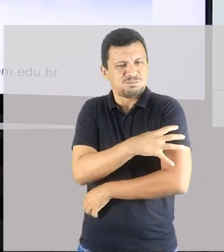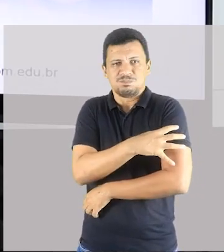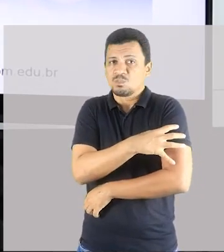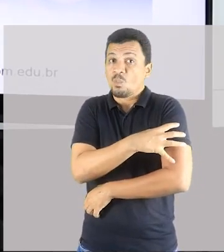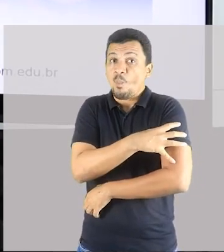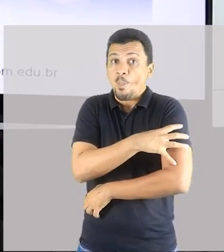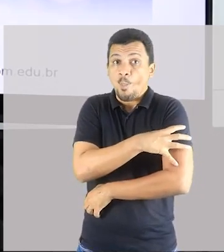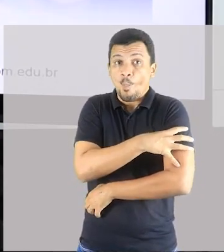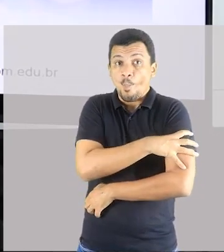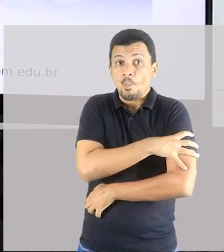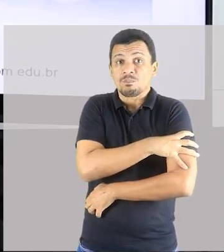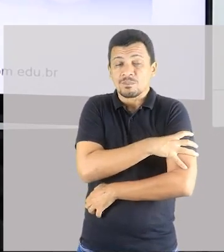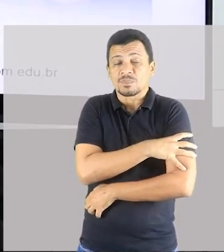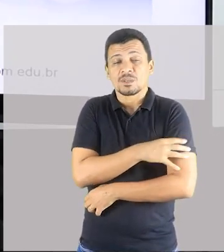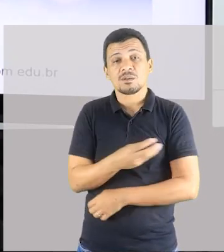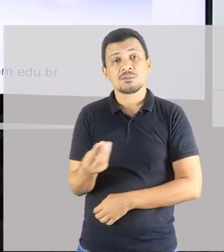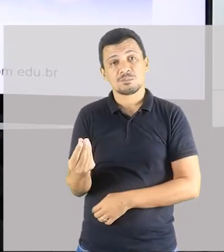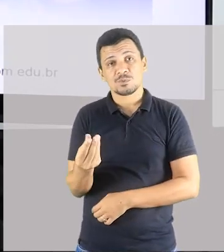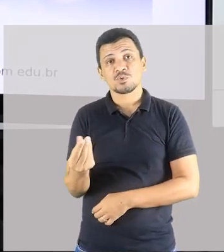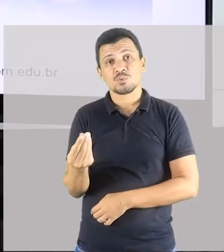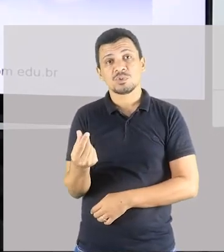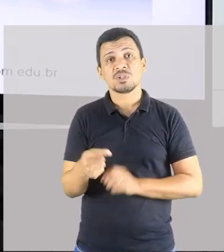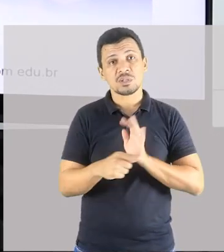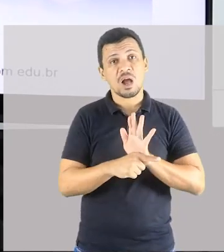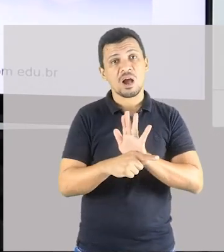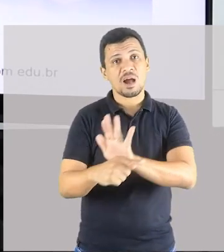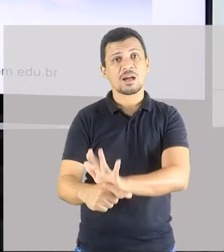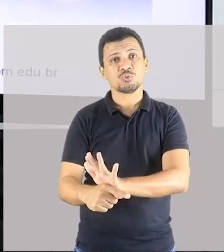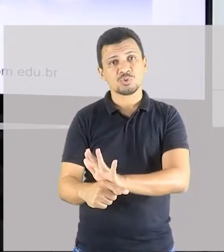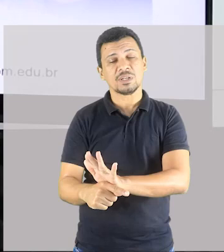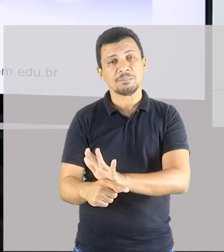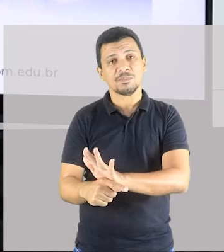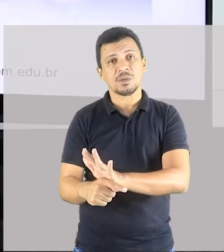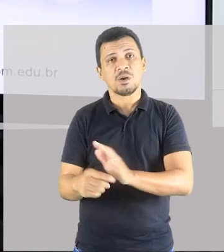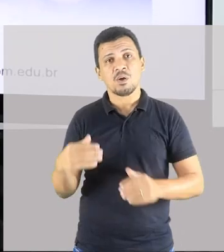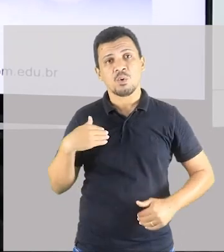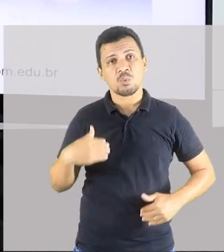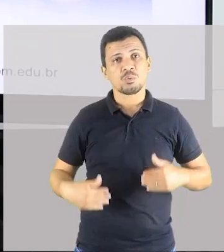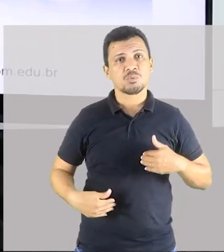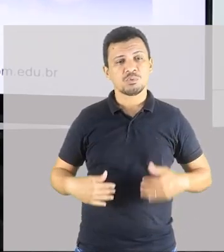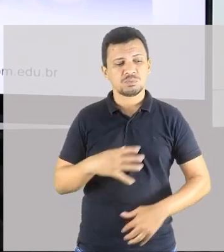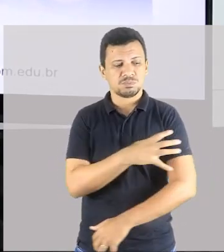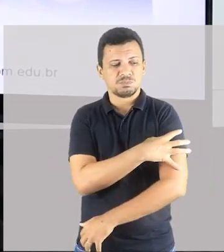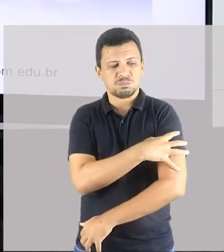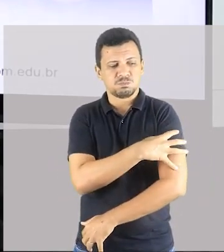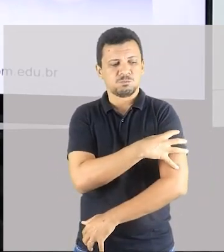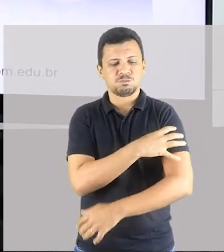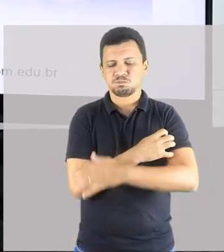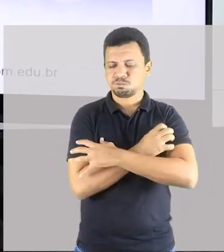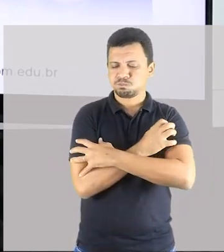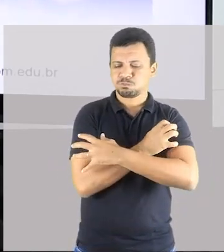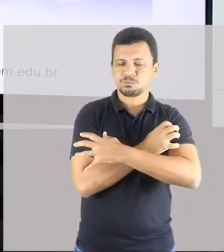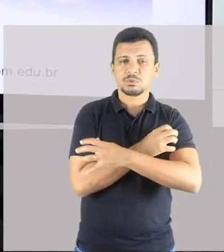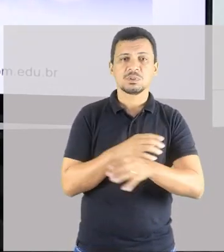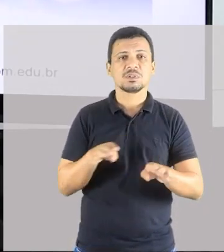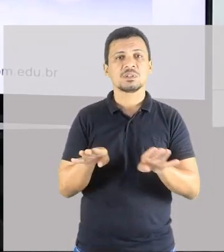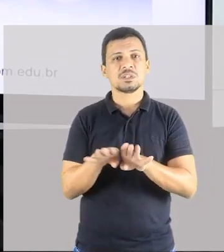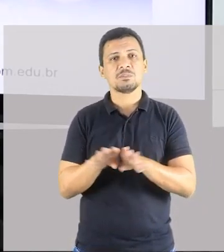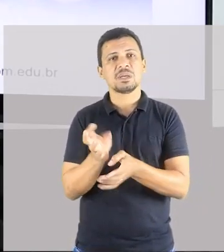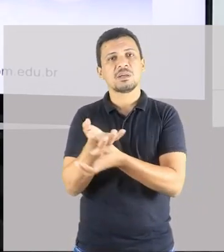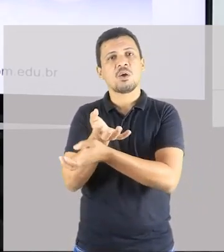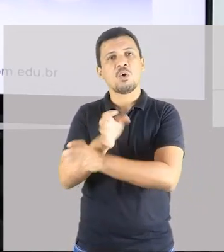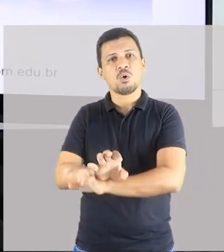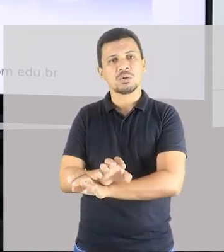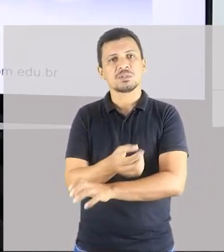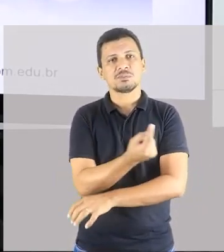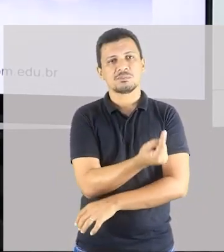essa substância ela pode vir ajudar a manutenção da massa muscular, a manutenção da massa óssea desses indivíduos,